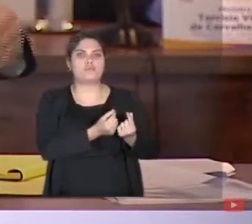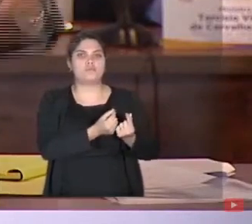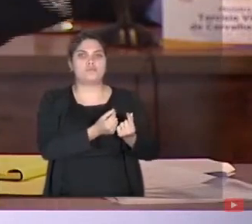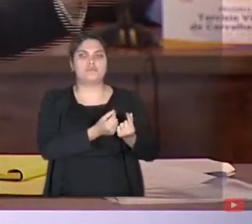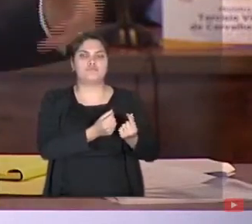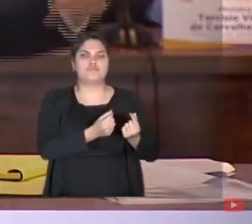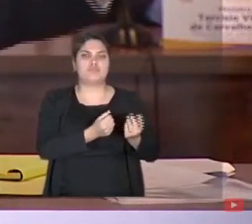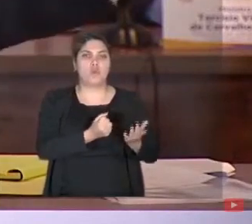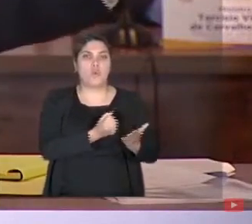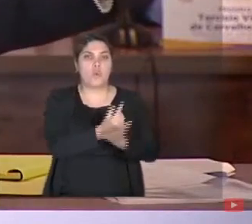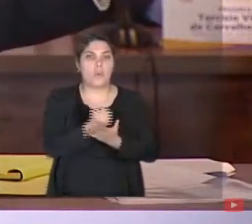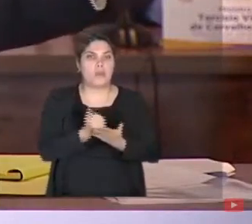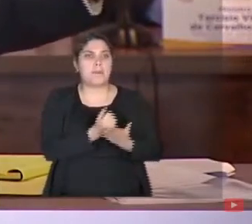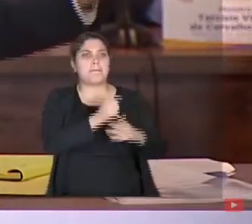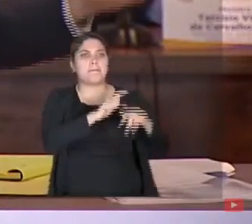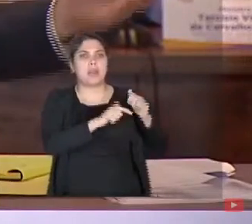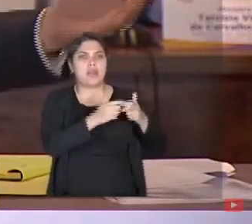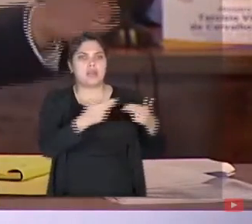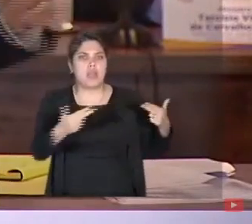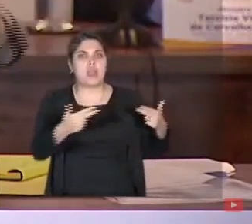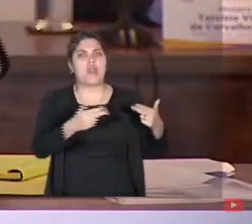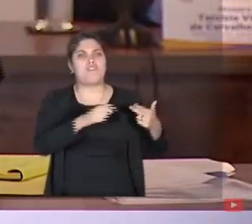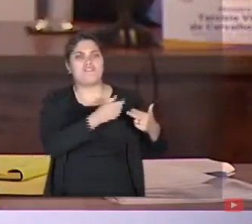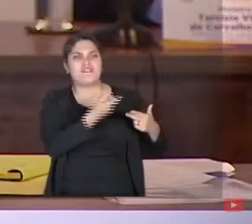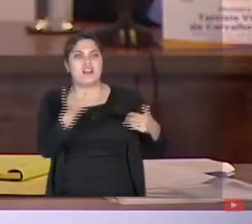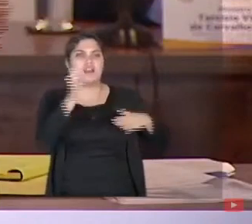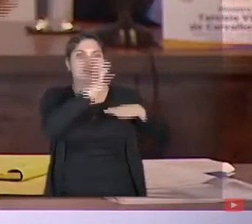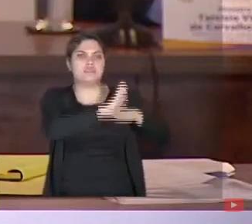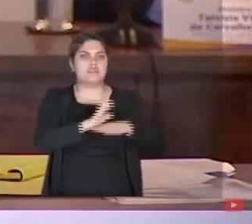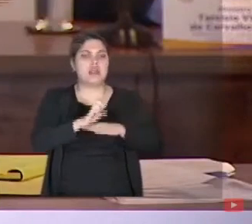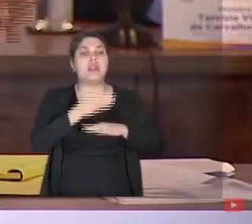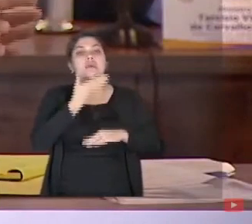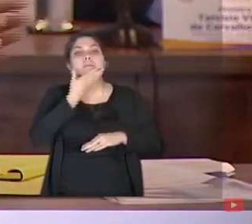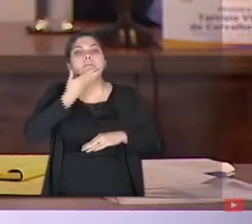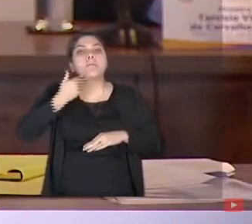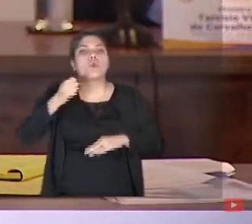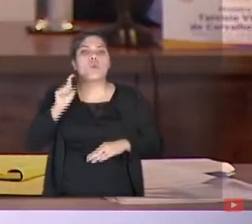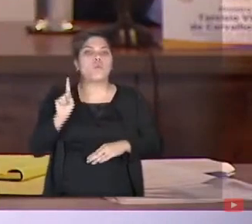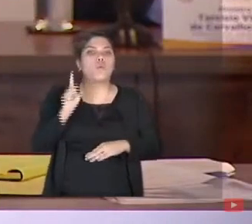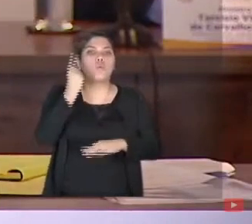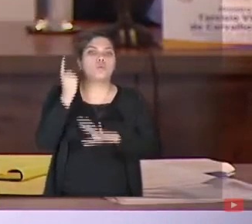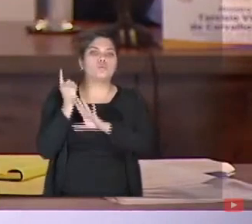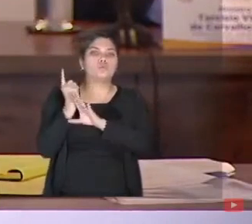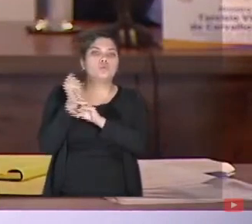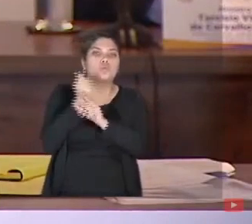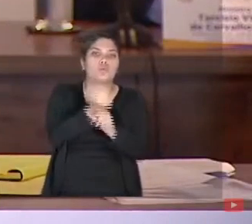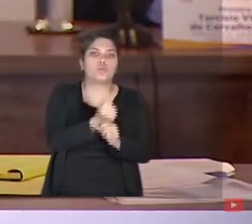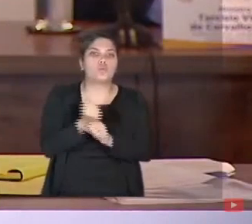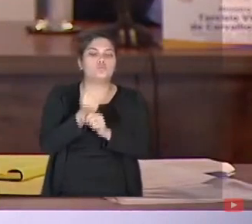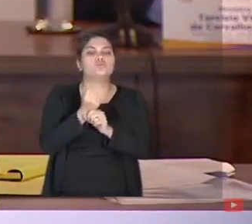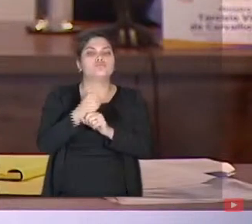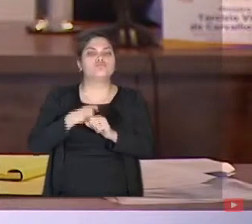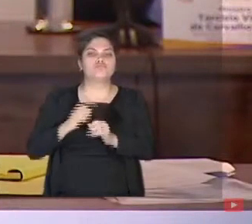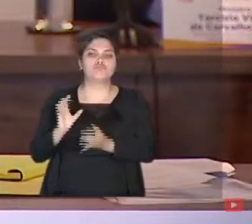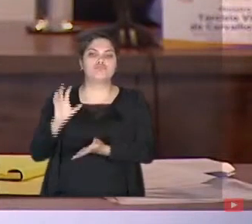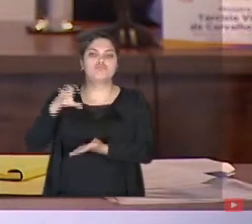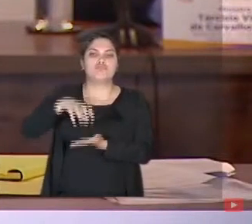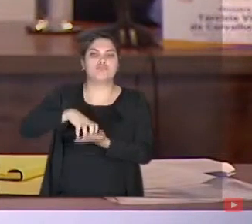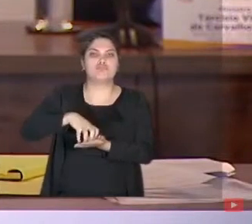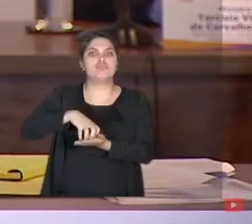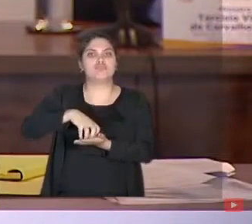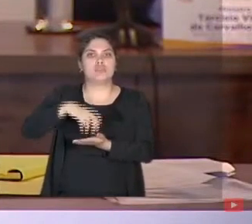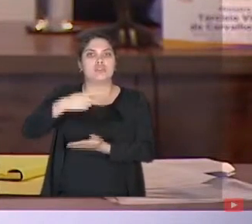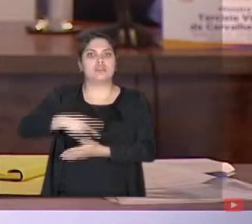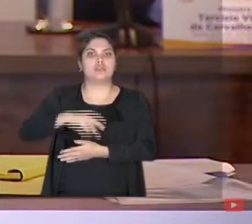de aquisição desses materiais em muitos estados, era melhor ter um custo único para que isso ficasse centralizado